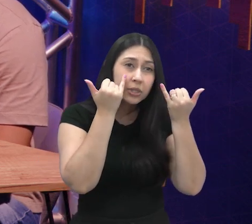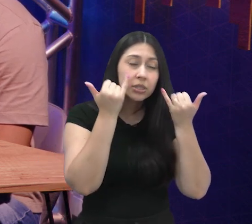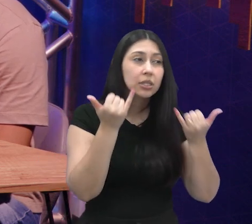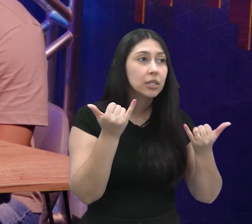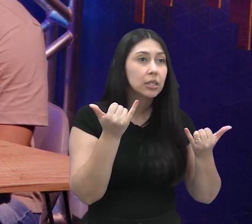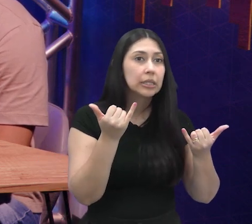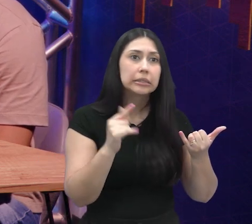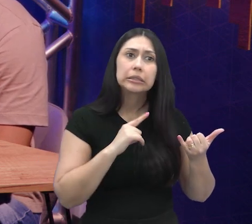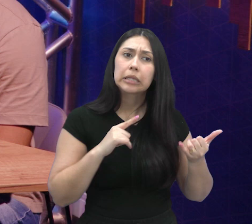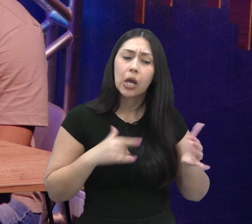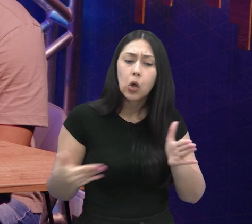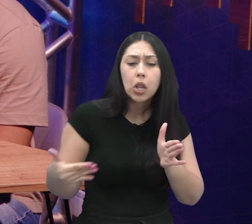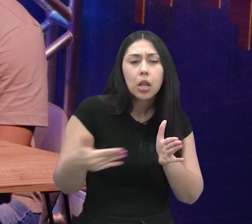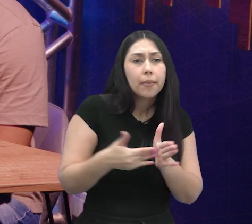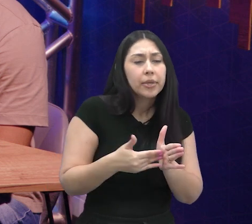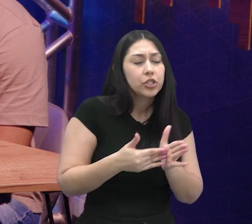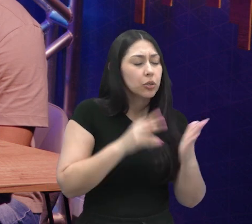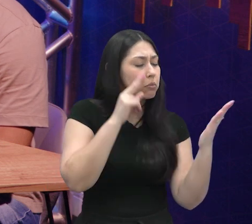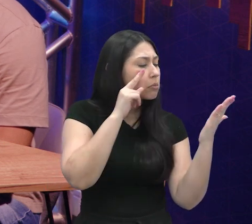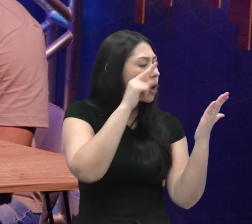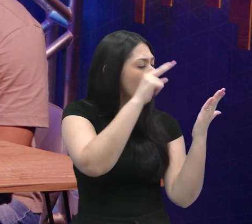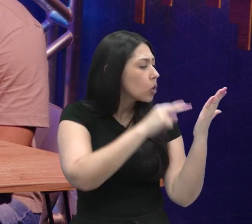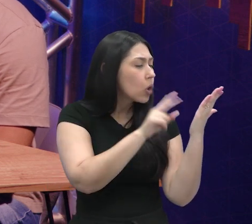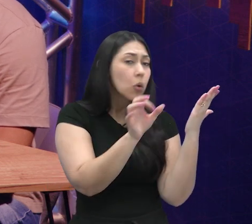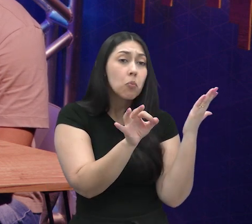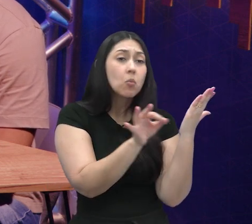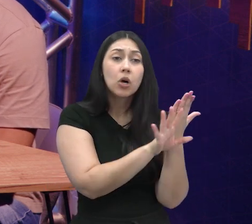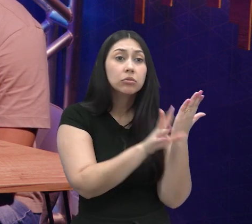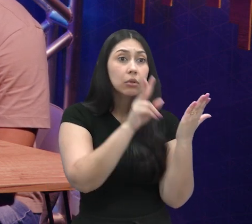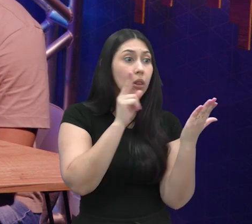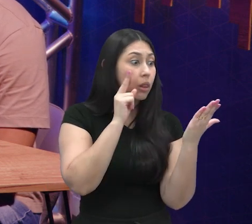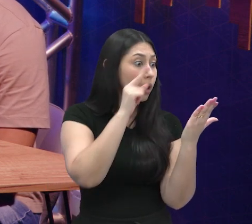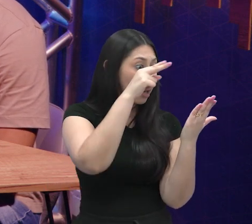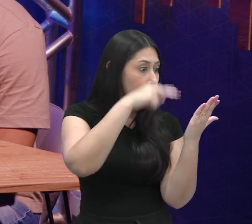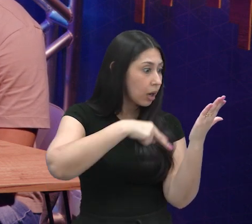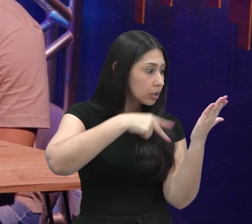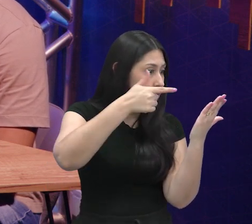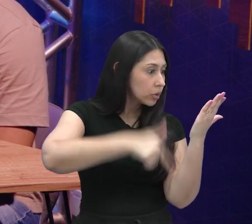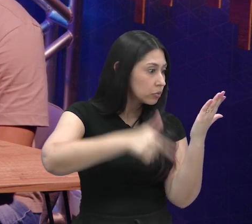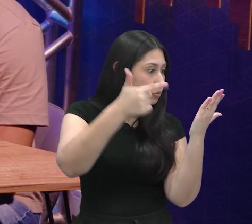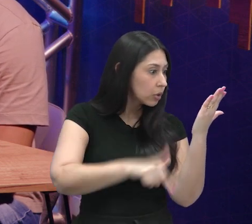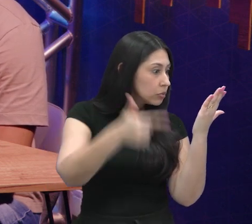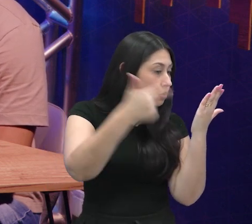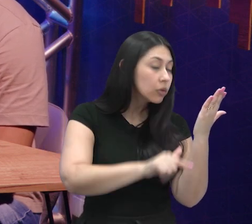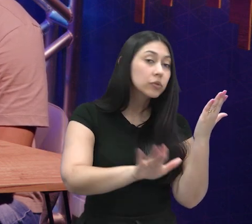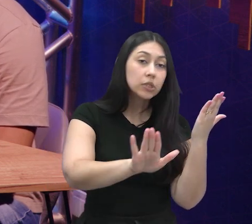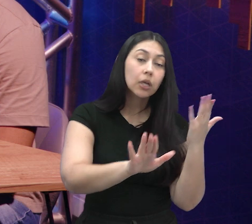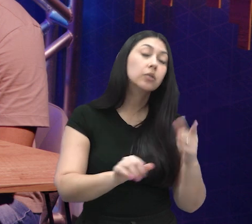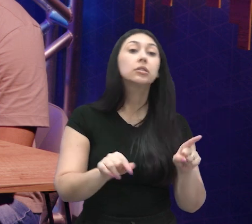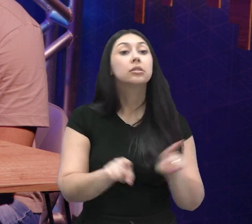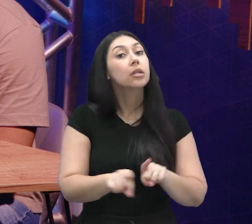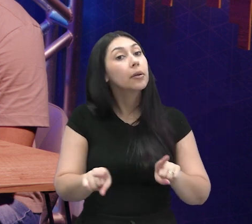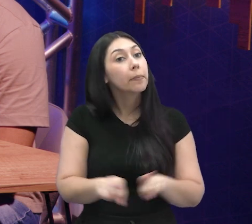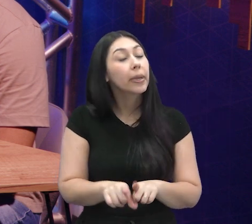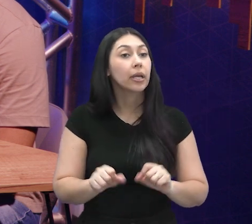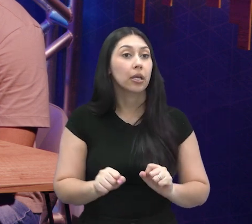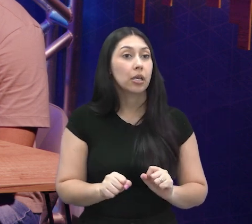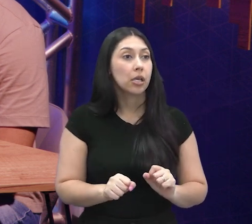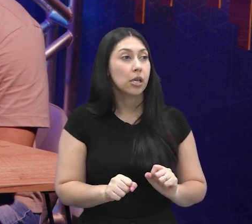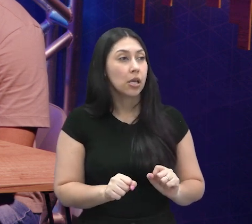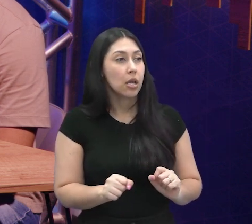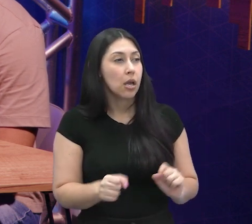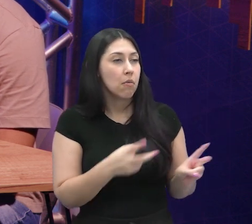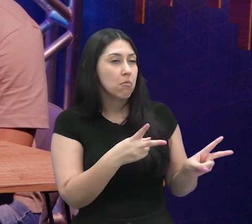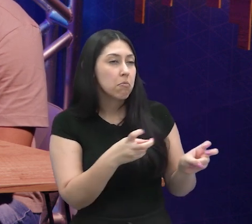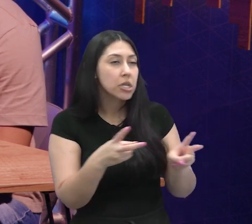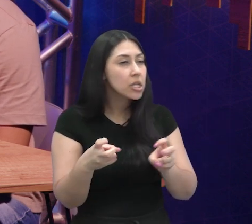notícias, veja mais com limite, né? Olhou uma vez, pronto, não fica voltando naquilo. Se informe também, por exemplo,